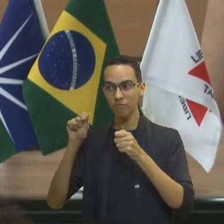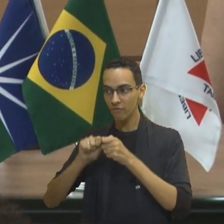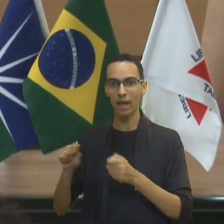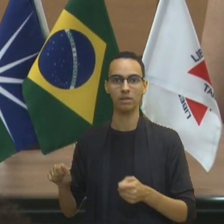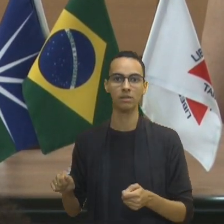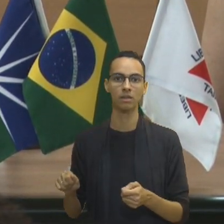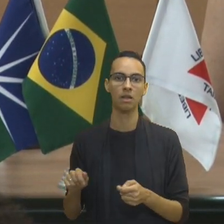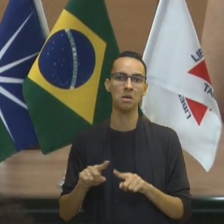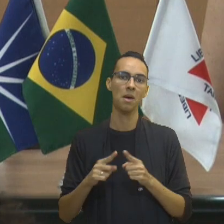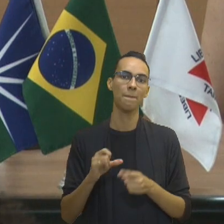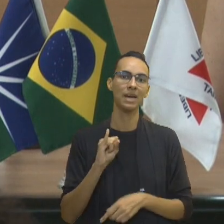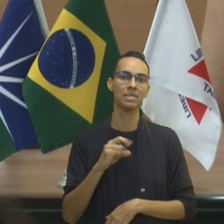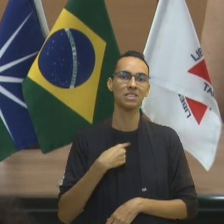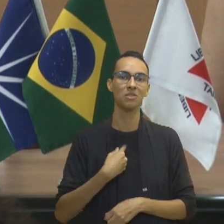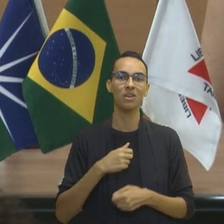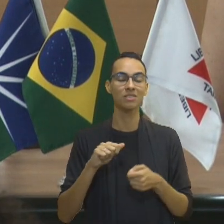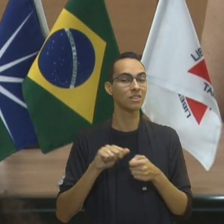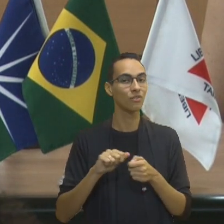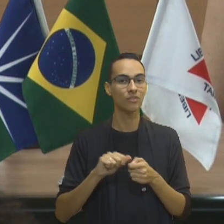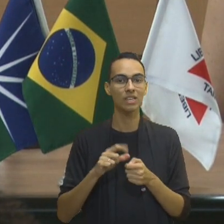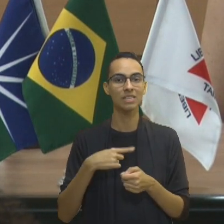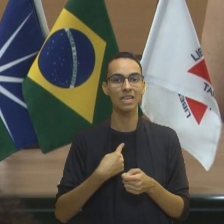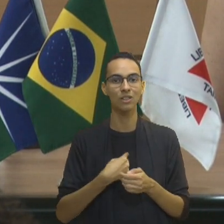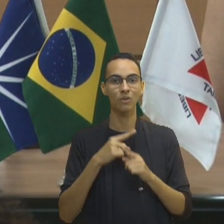Mas se não fizer, nós fechamos.